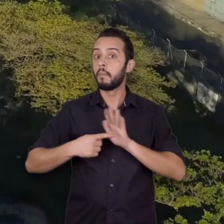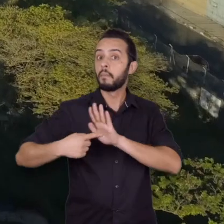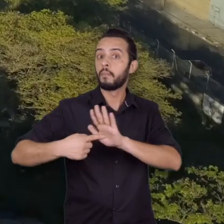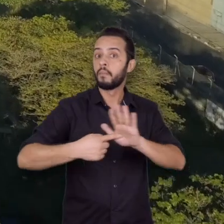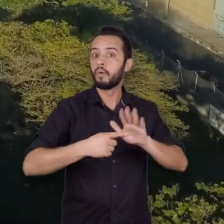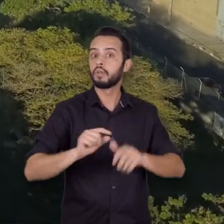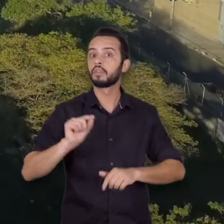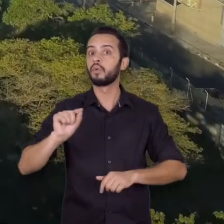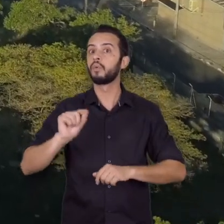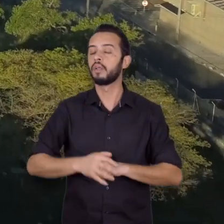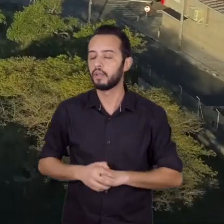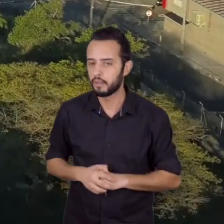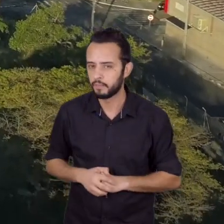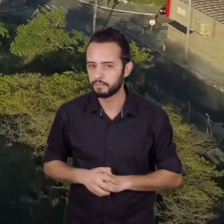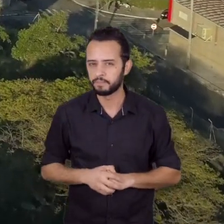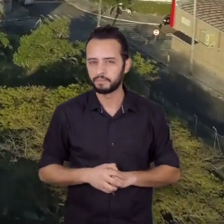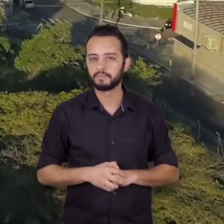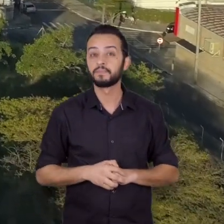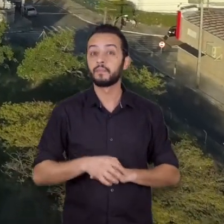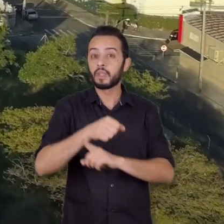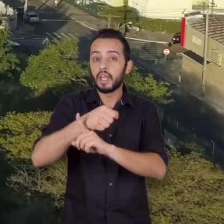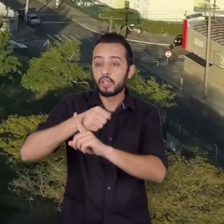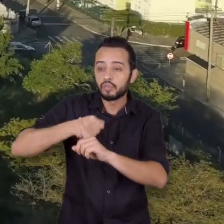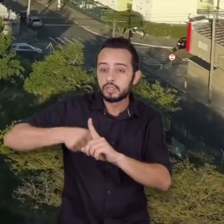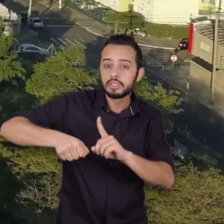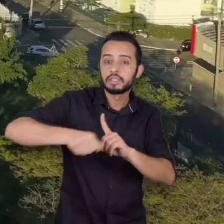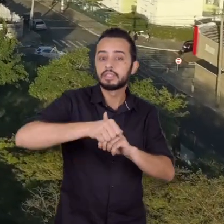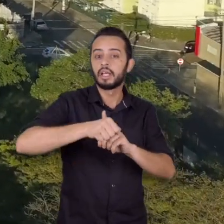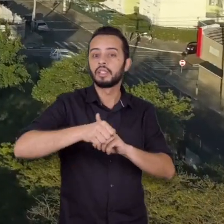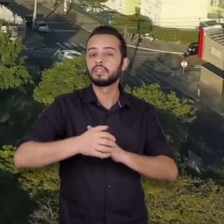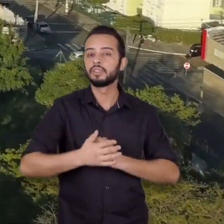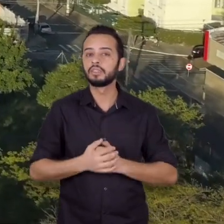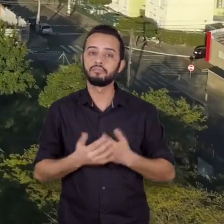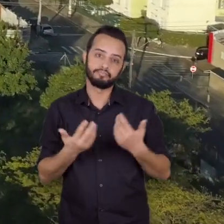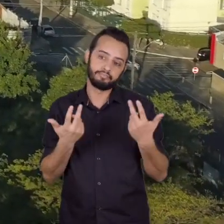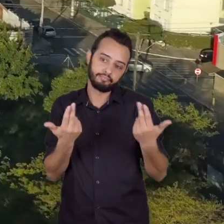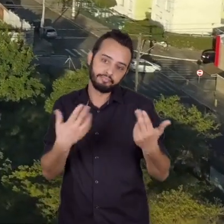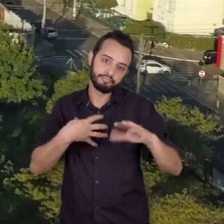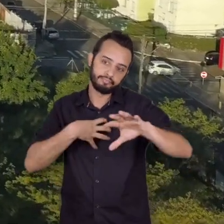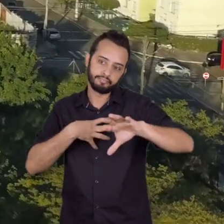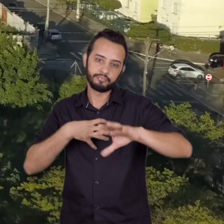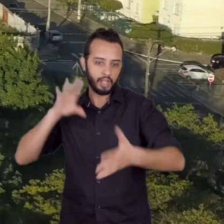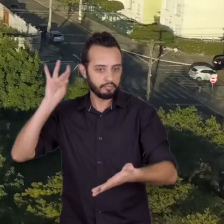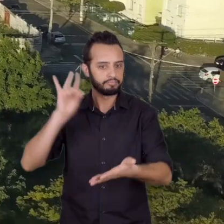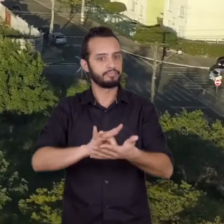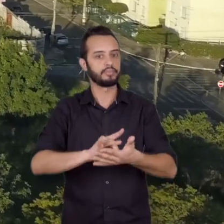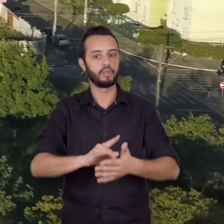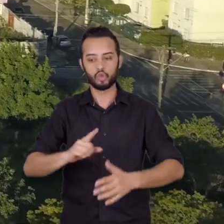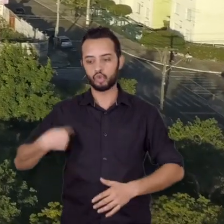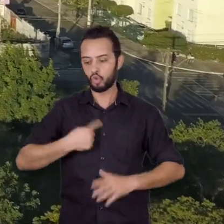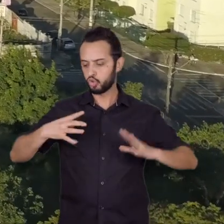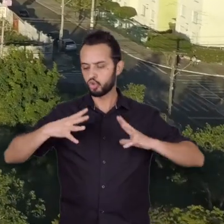O que ela reflete é o que, em última instância, a sociedade é.